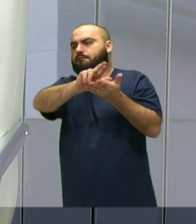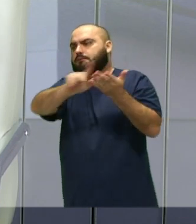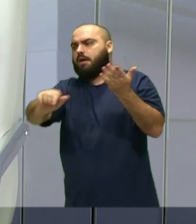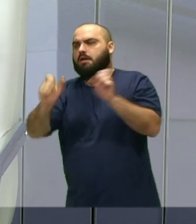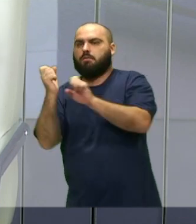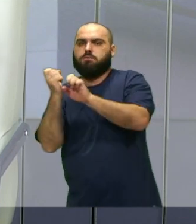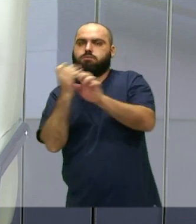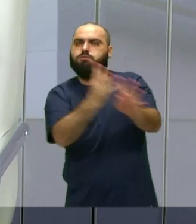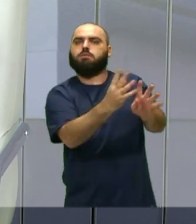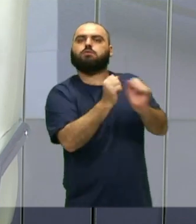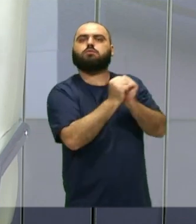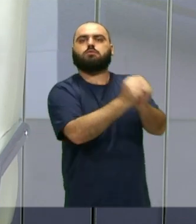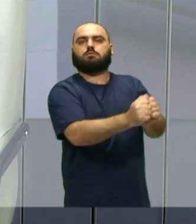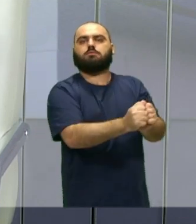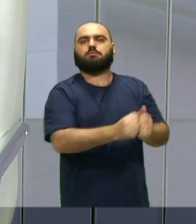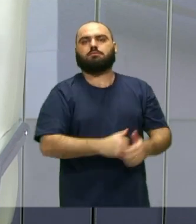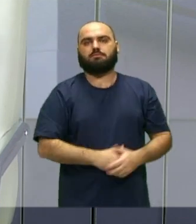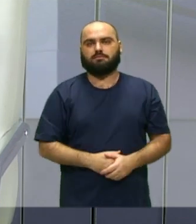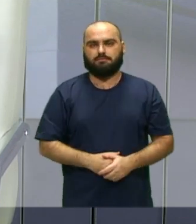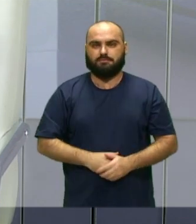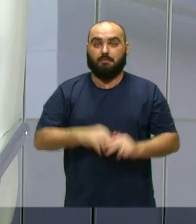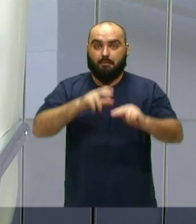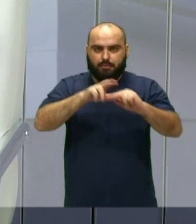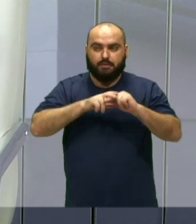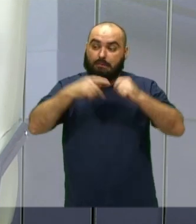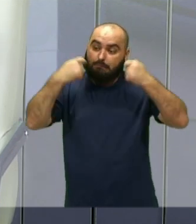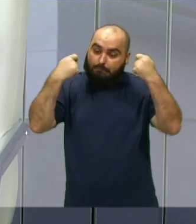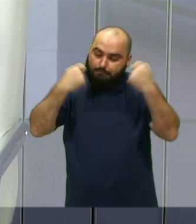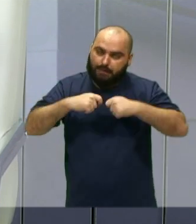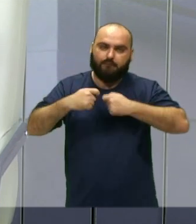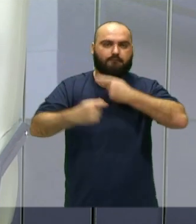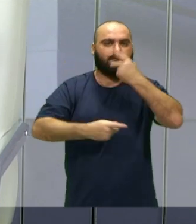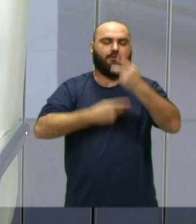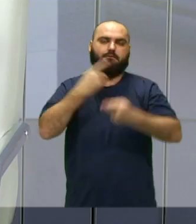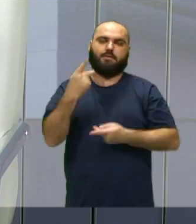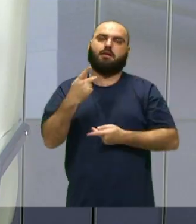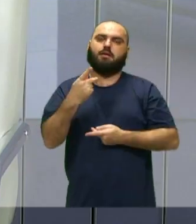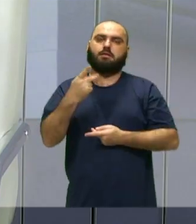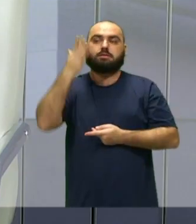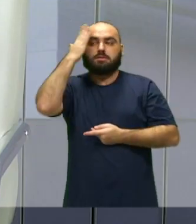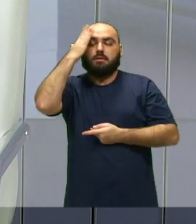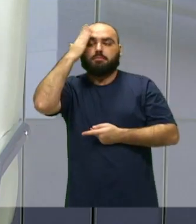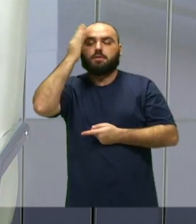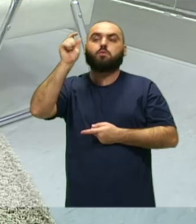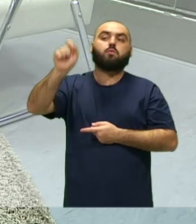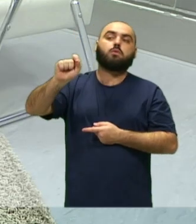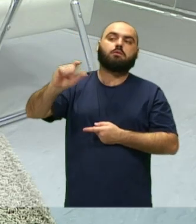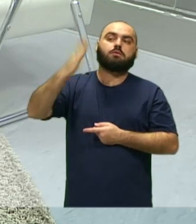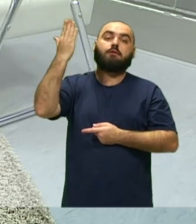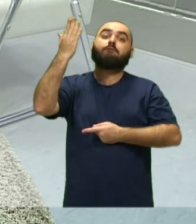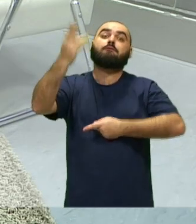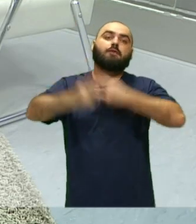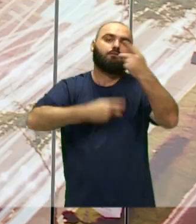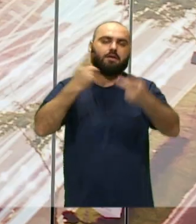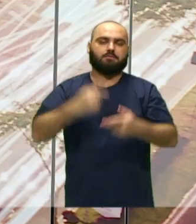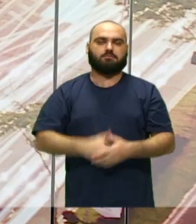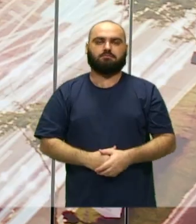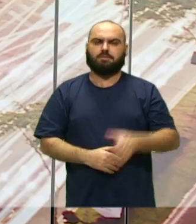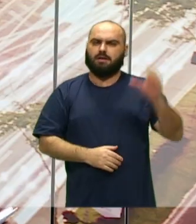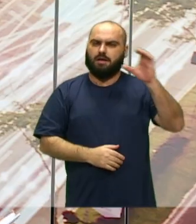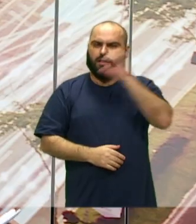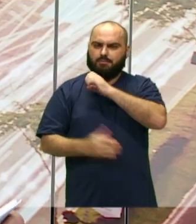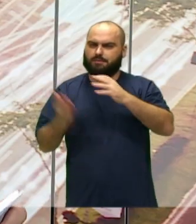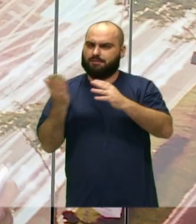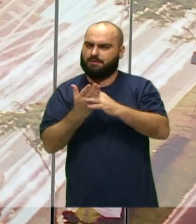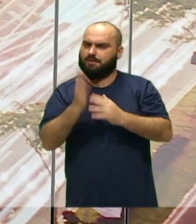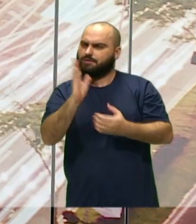passaram pela mesma situação. Então é necessário falar, olhar, entender o que está acontecendo e falar. Vamos para um rápido intervalo,